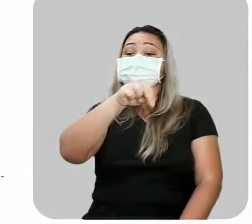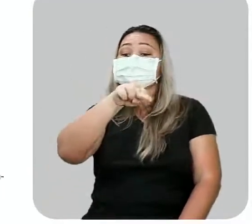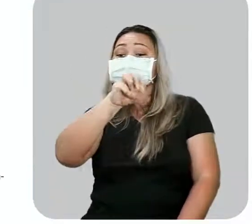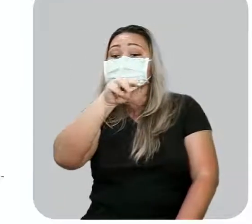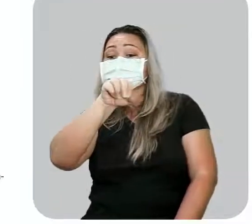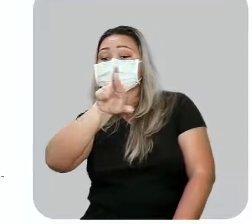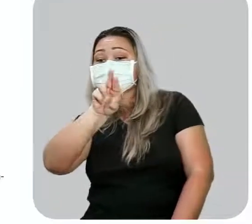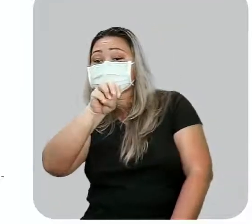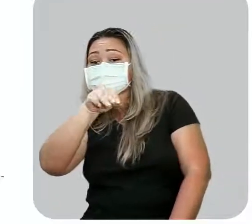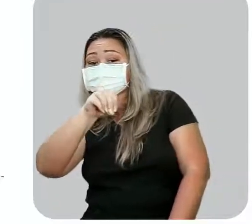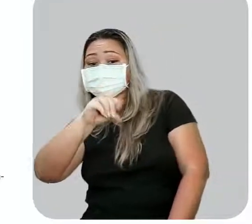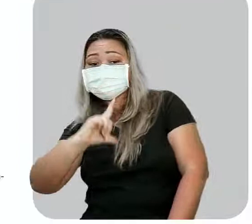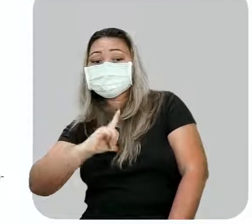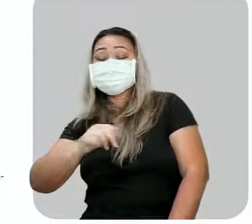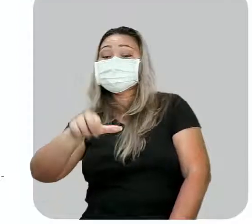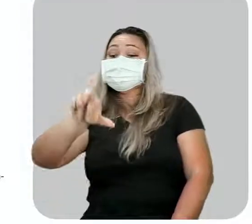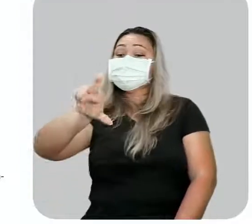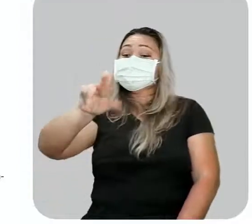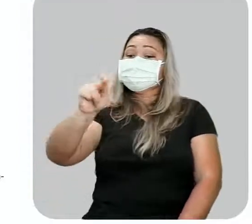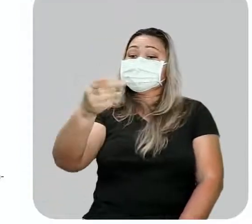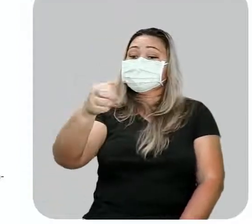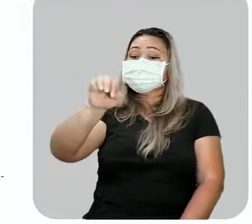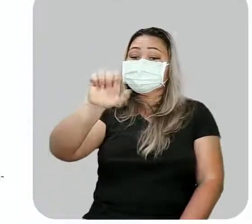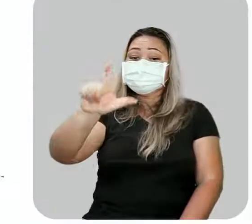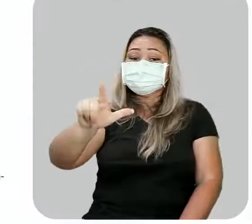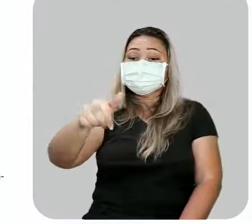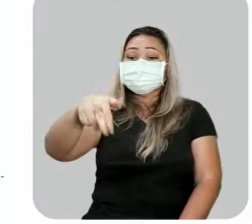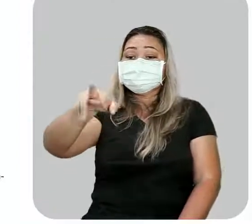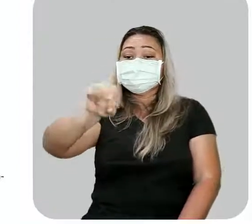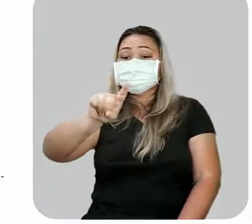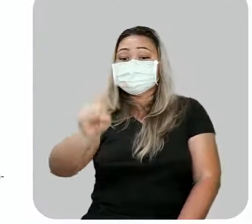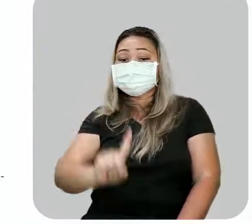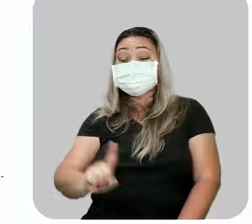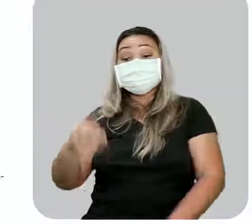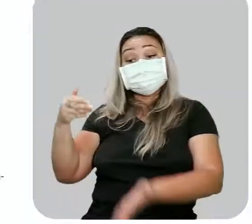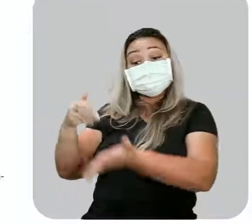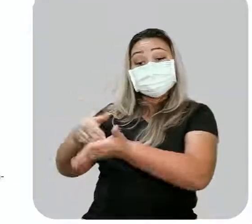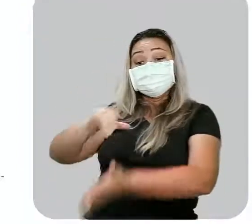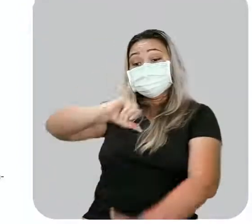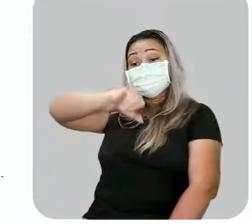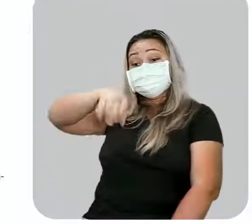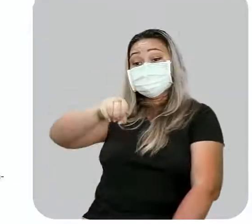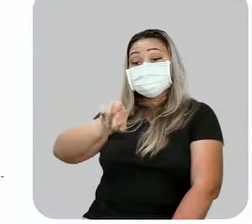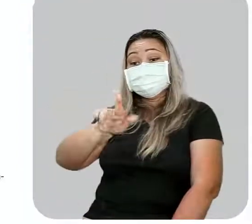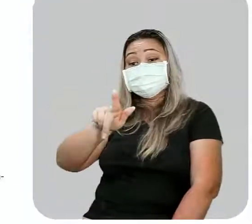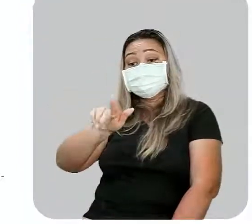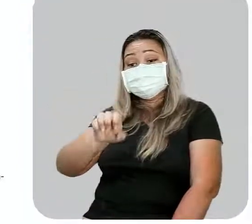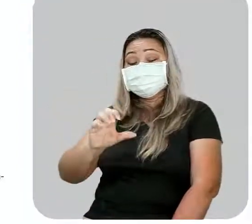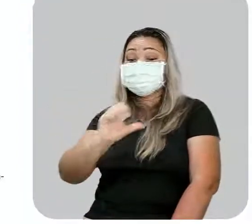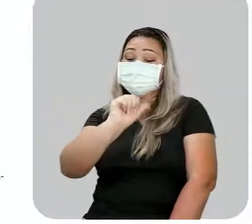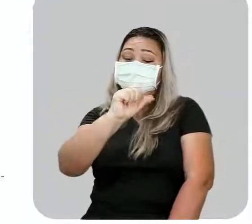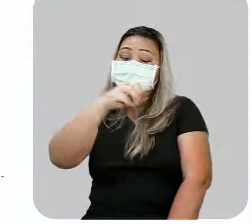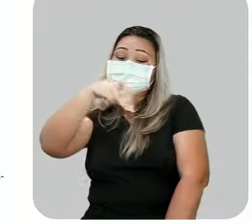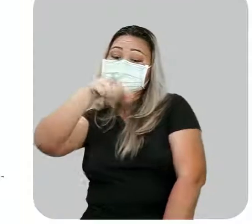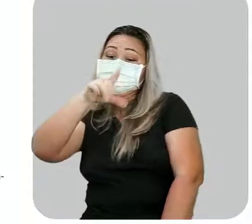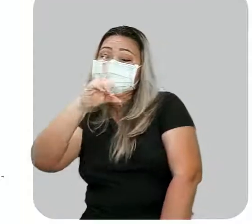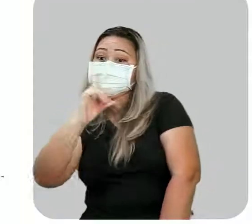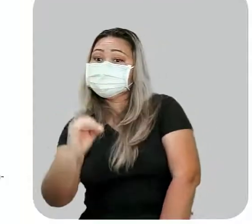de Queiroz e Jorge Amado. Chegando à terceira fase